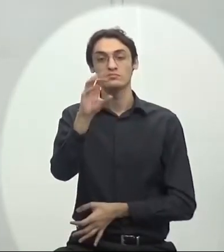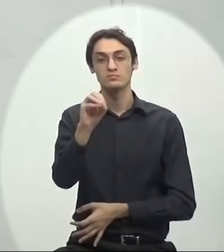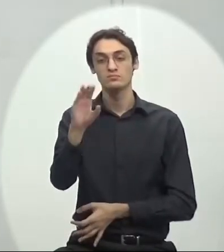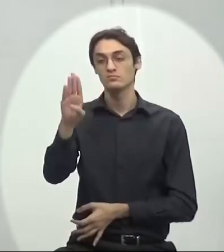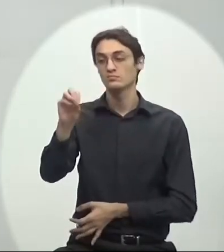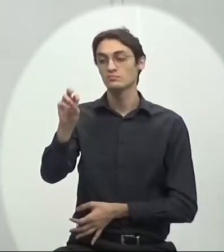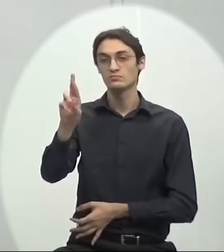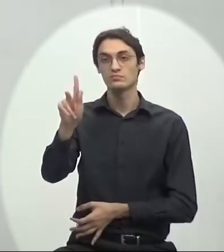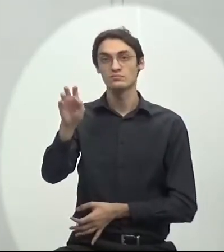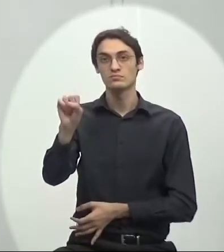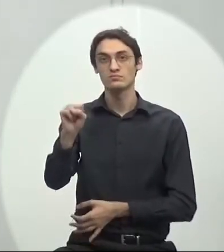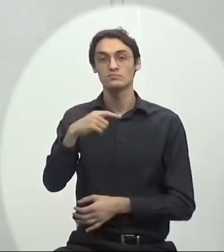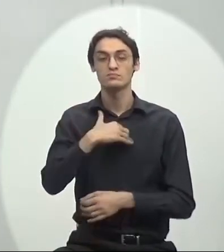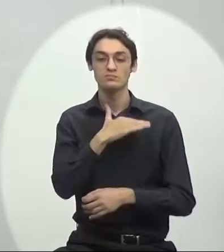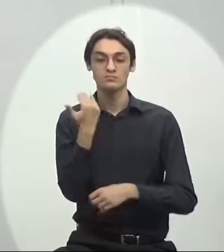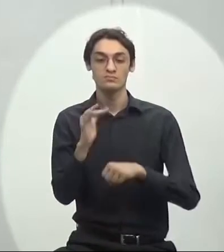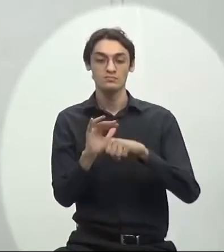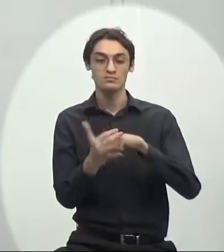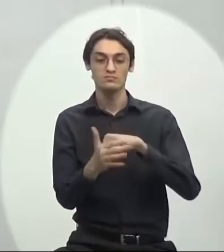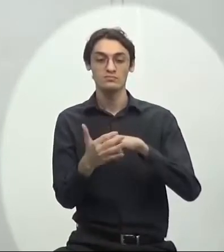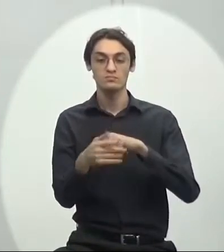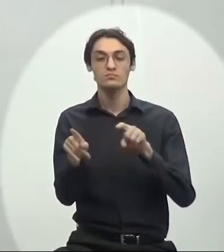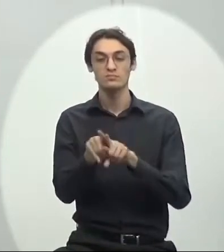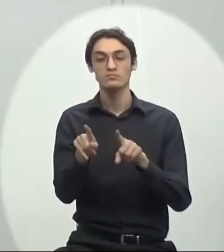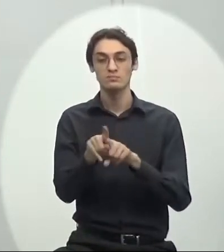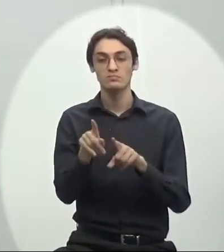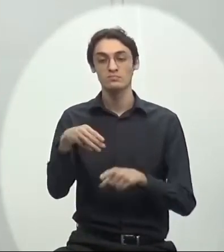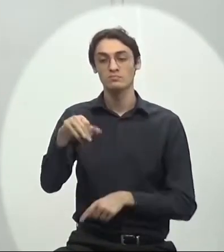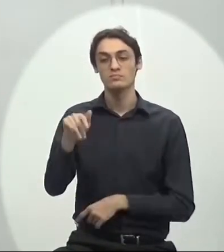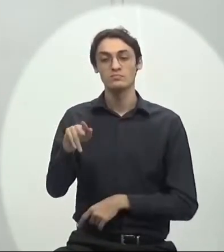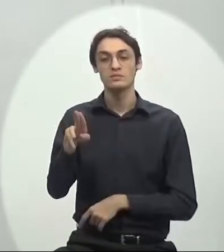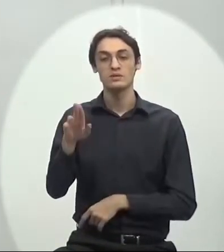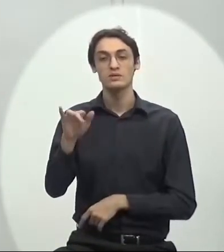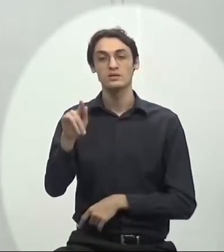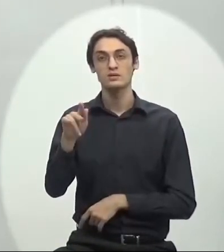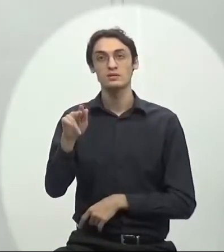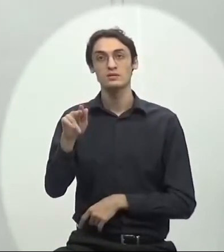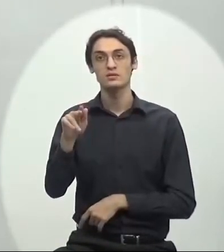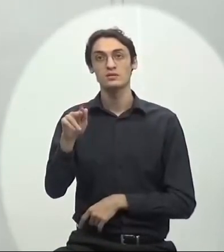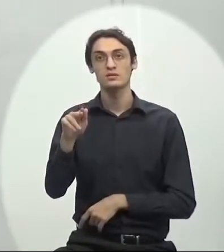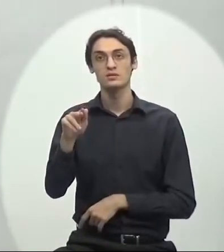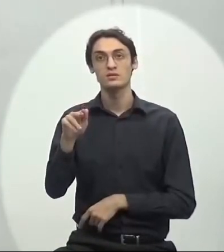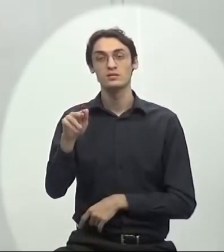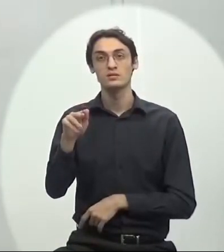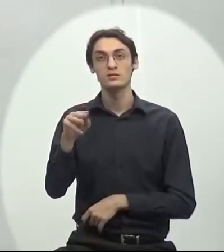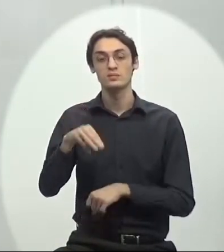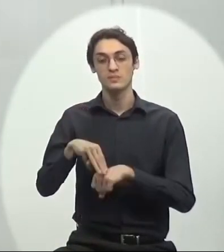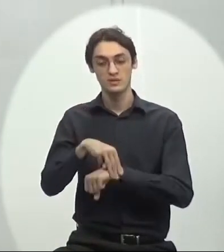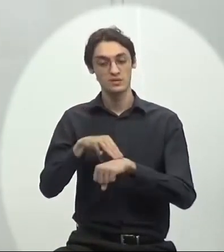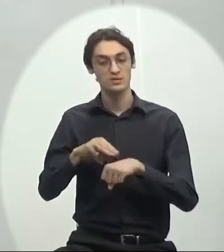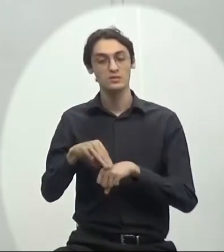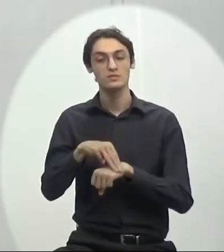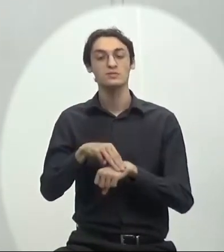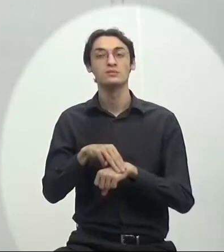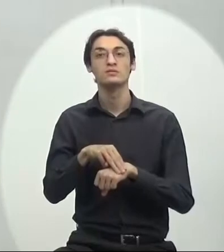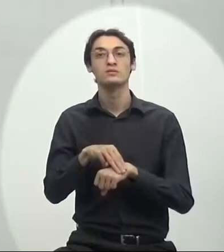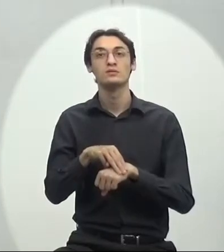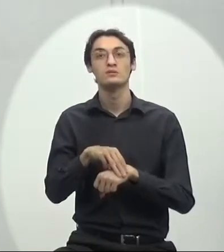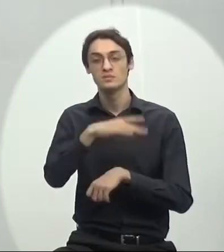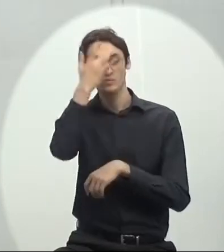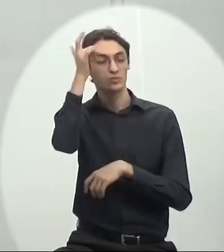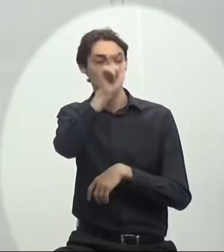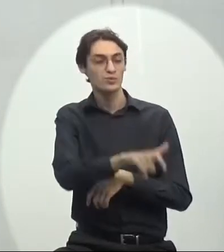que faleceu por Covid e meningite. E trata-se de um cidadão muito, mas